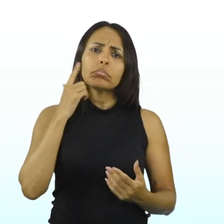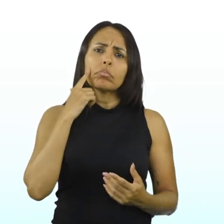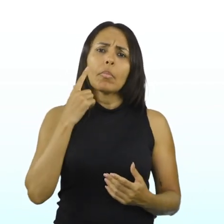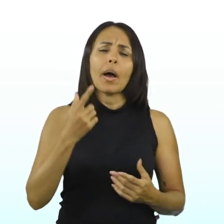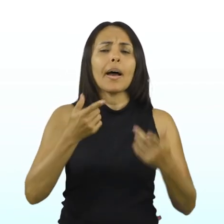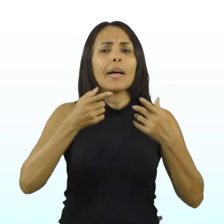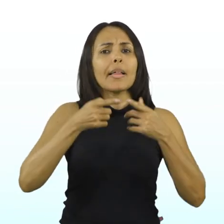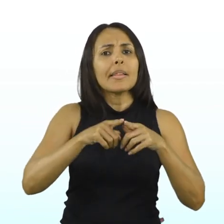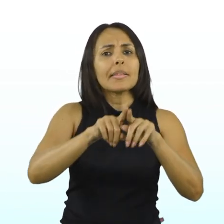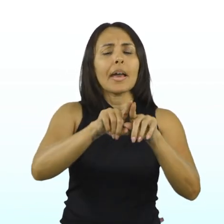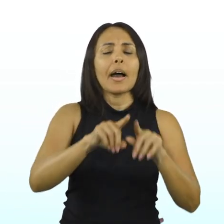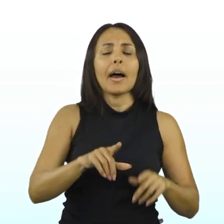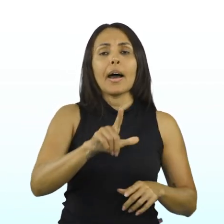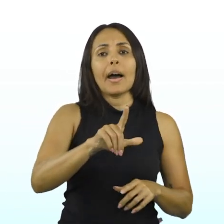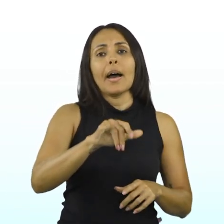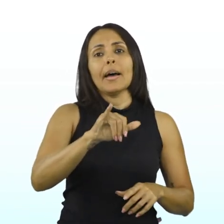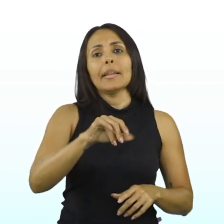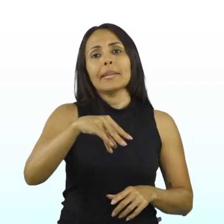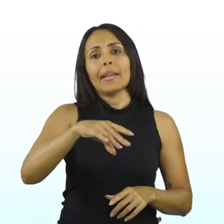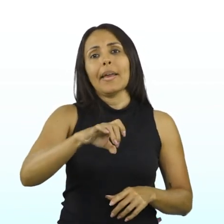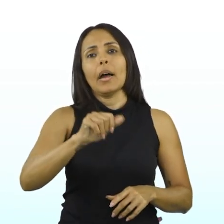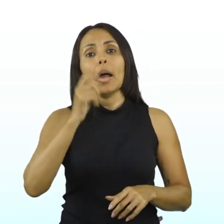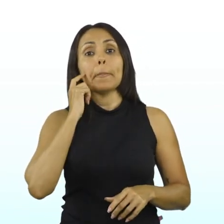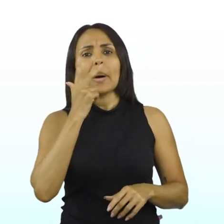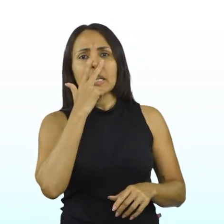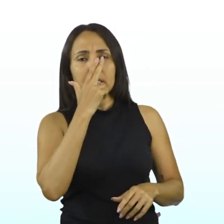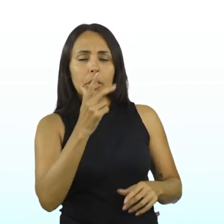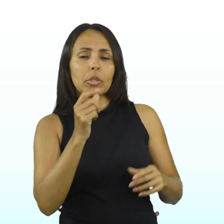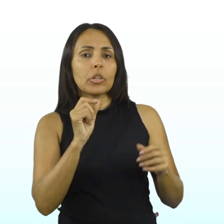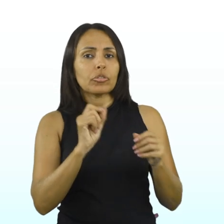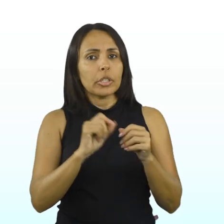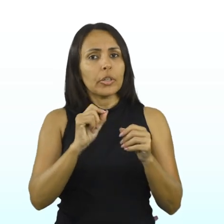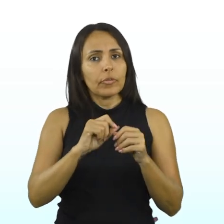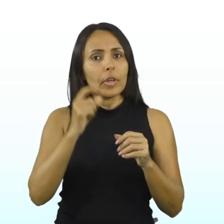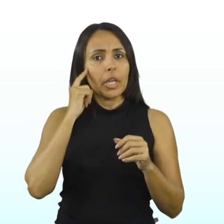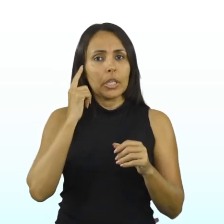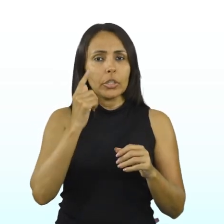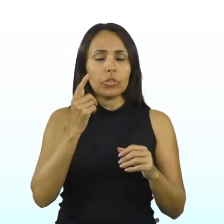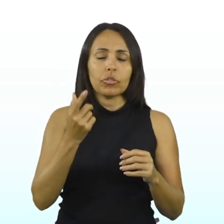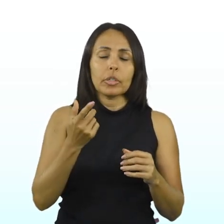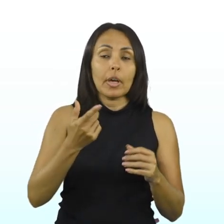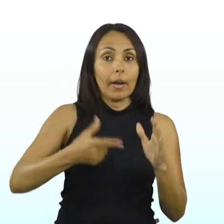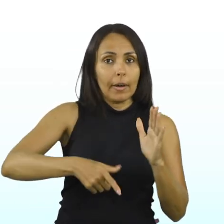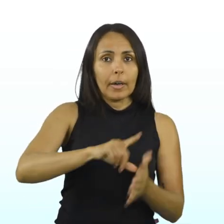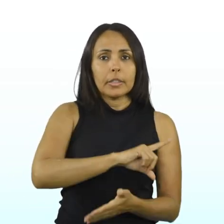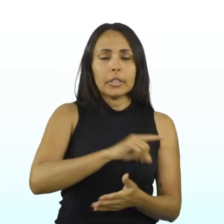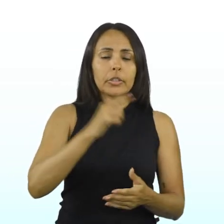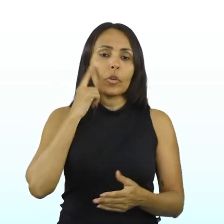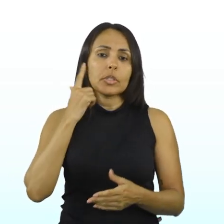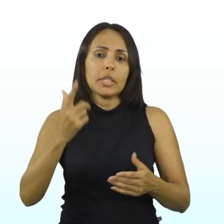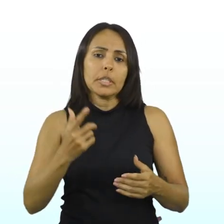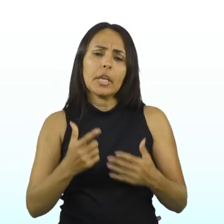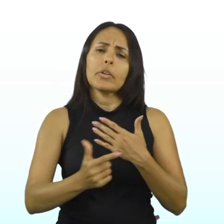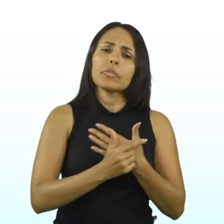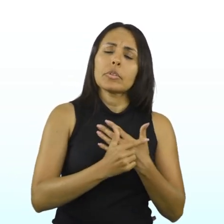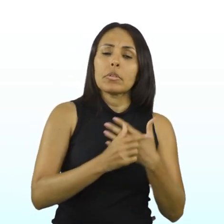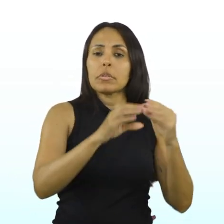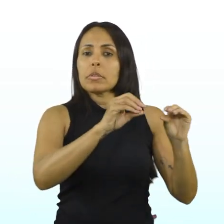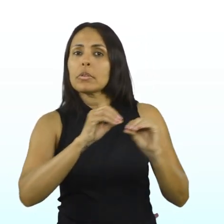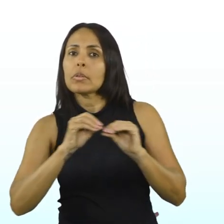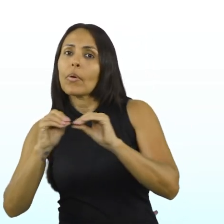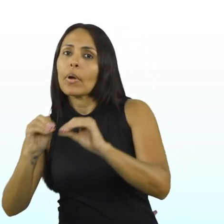função linear. Então veja que nesse gráfico, bem parecido com o que a gente fez na questão anterior, você tem a força elástica em função